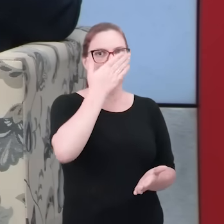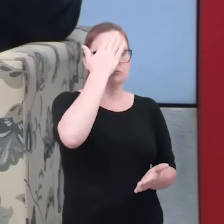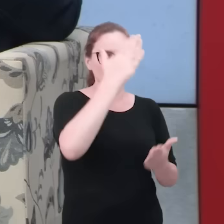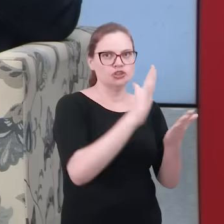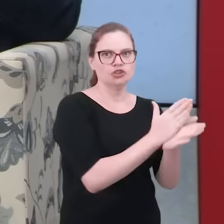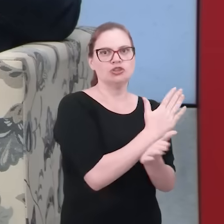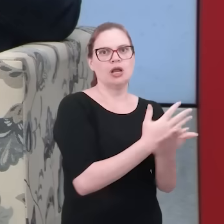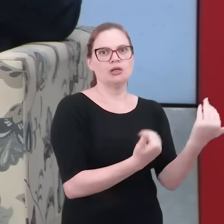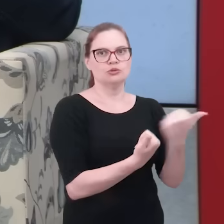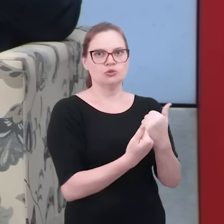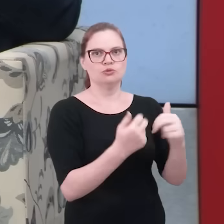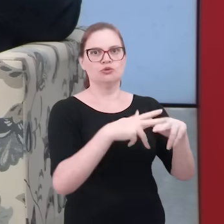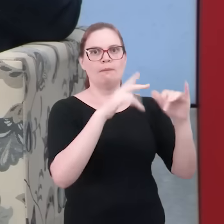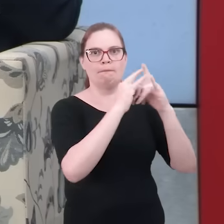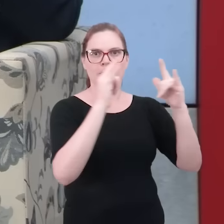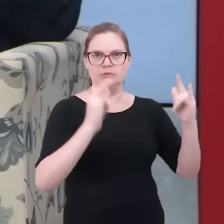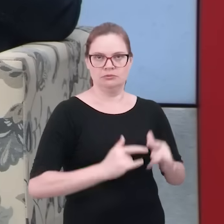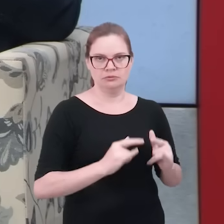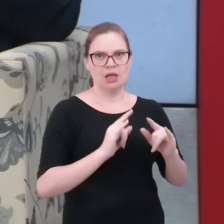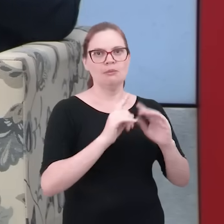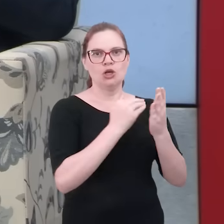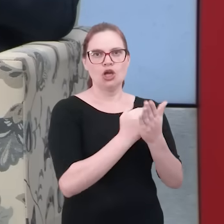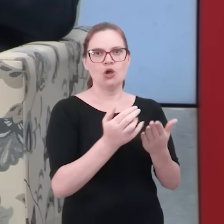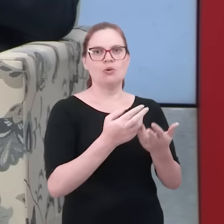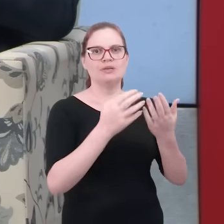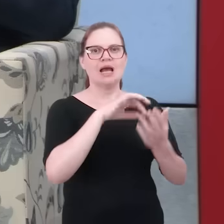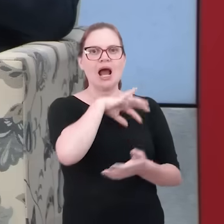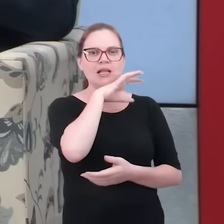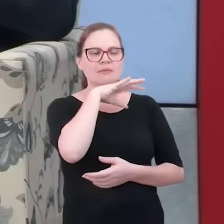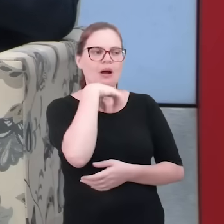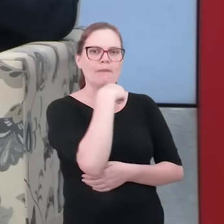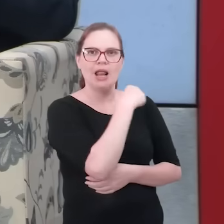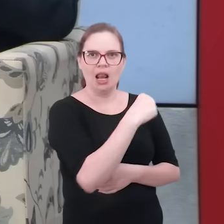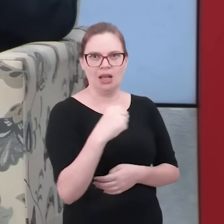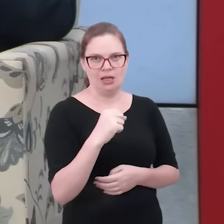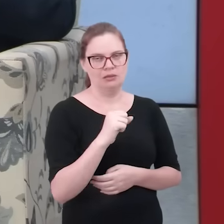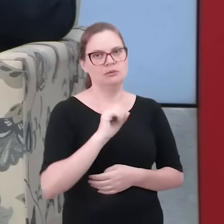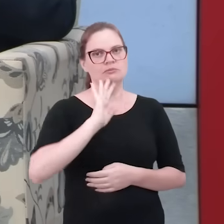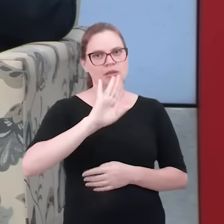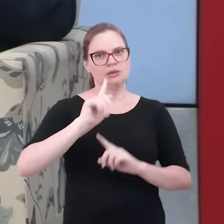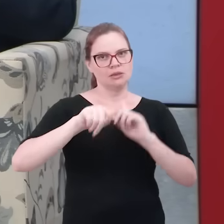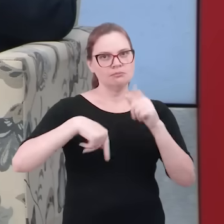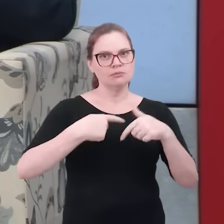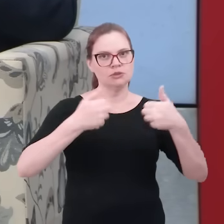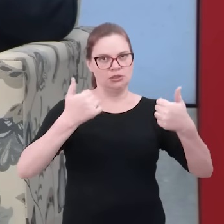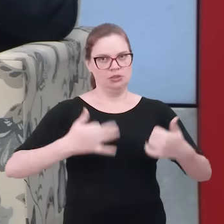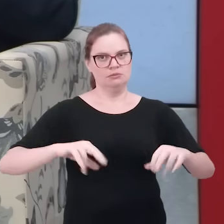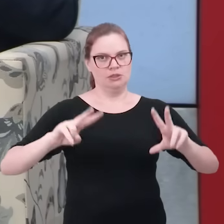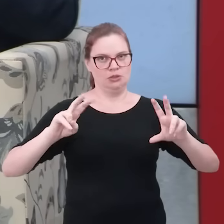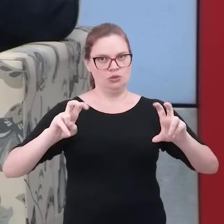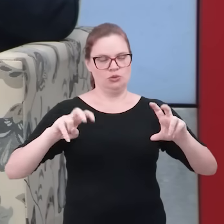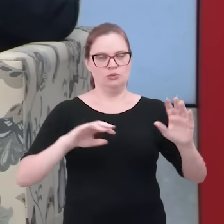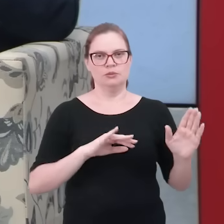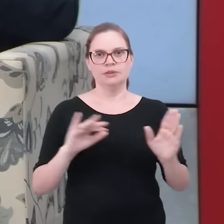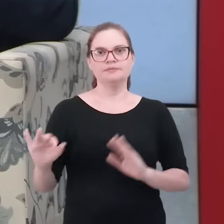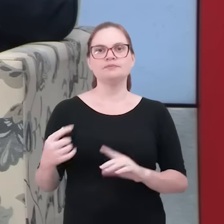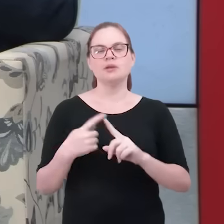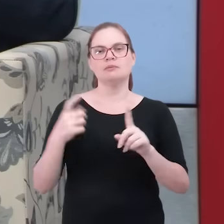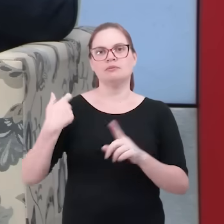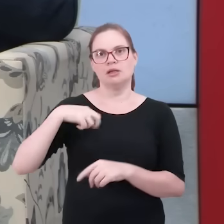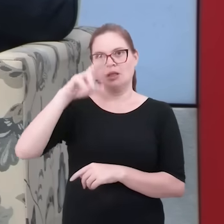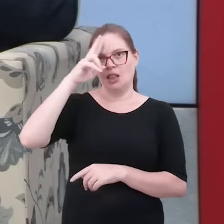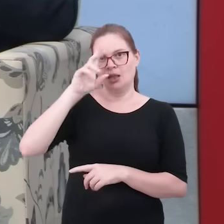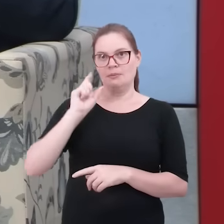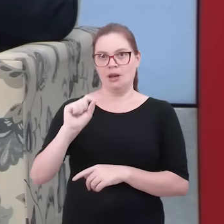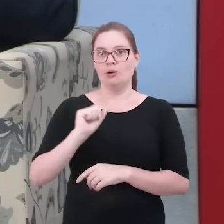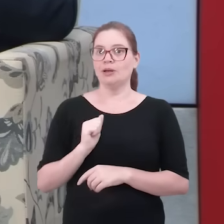coisa, mas nós vamos explicar melhor estas coisas que estamos falando. Lembrando aqui que o Senhor